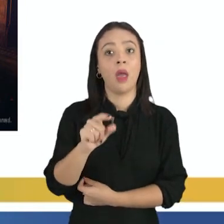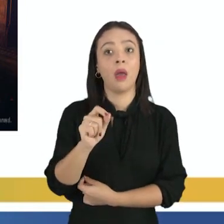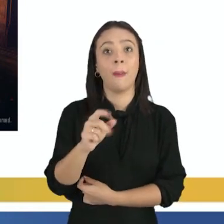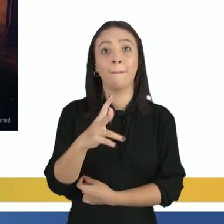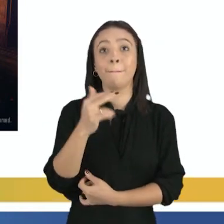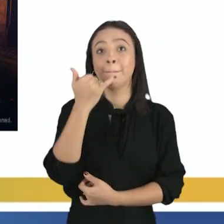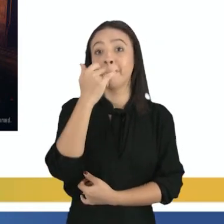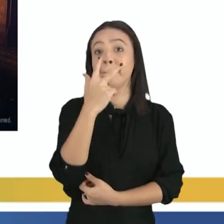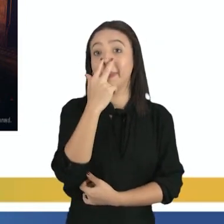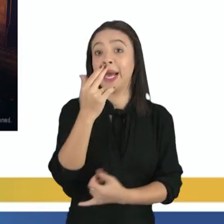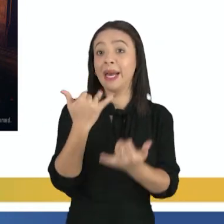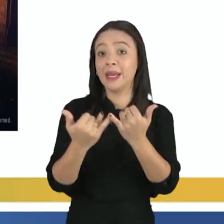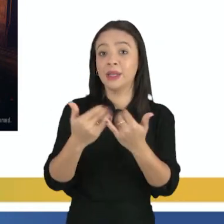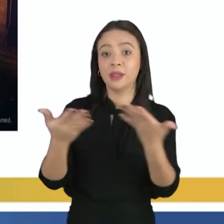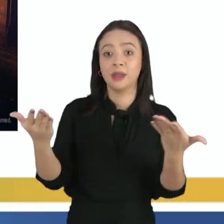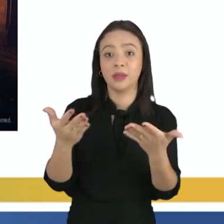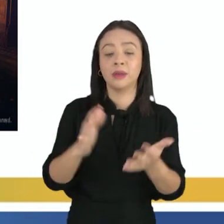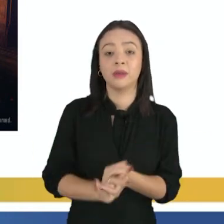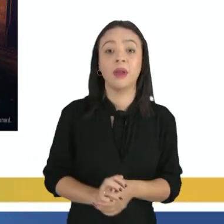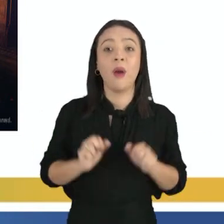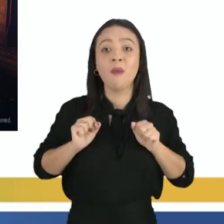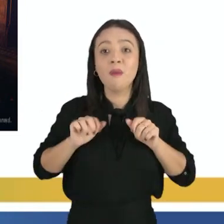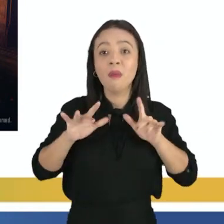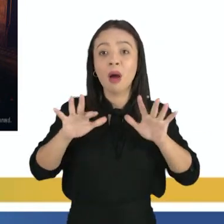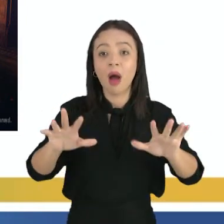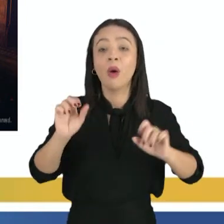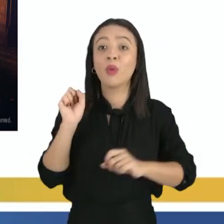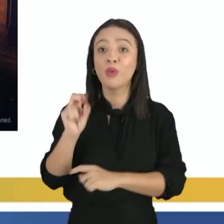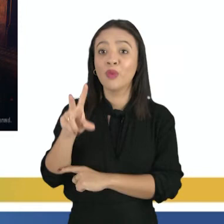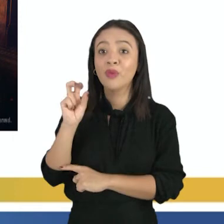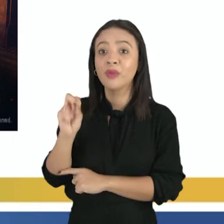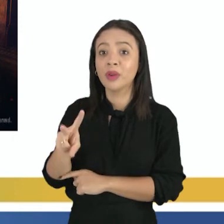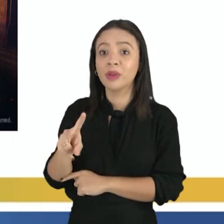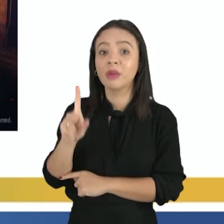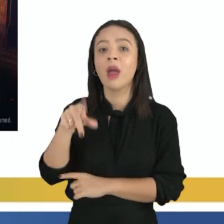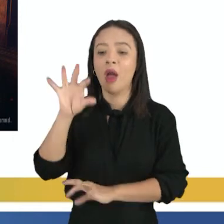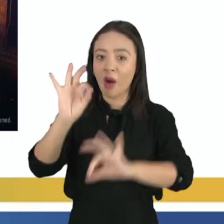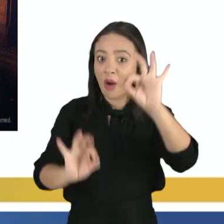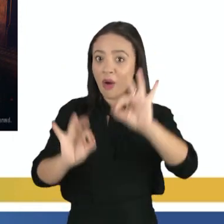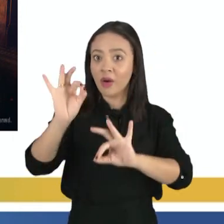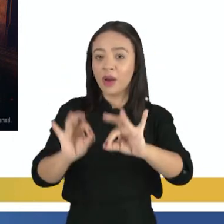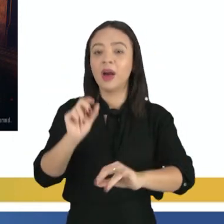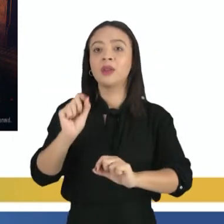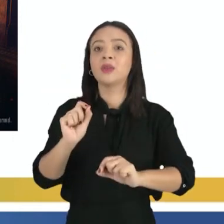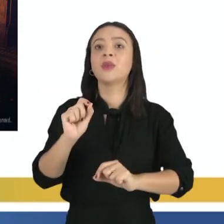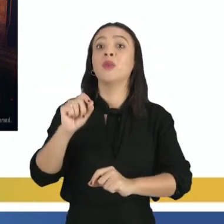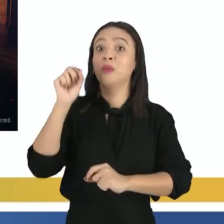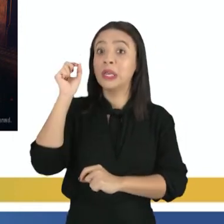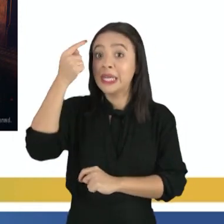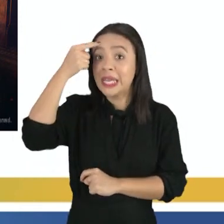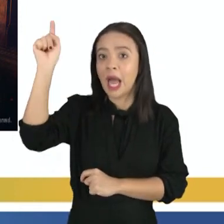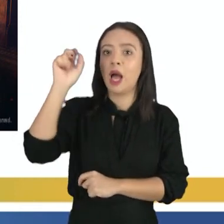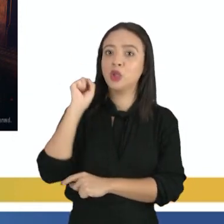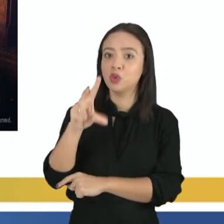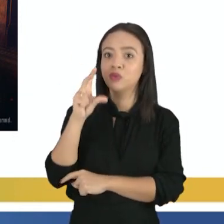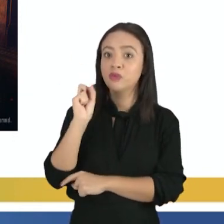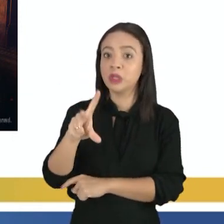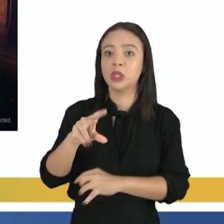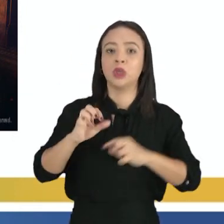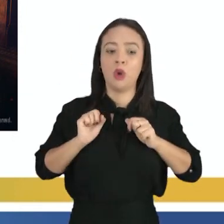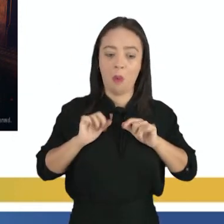estamos vivendo agora, né? Espalha-se um vírus, né, pelo menos é planejado para que um vírus seja